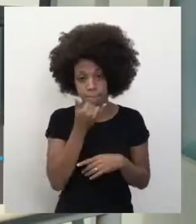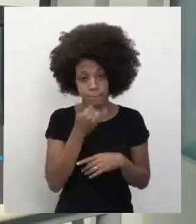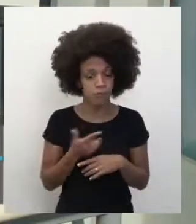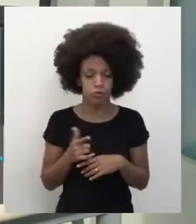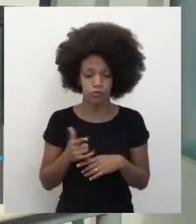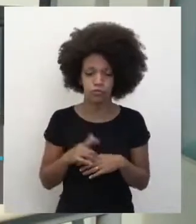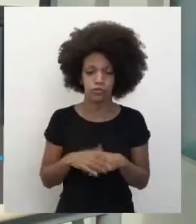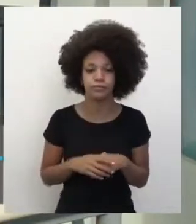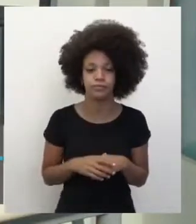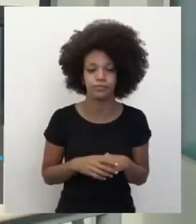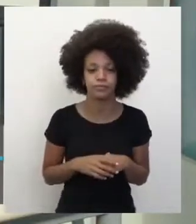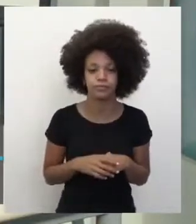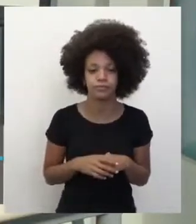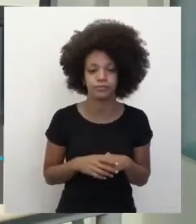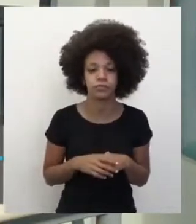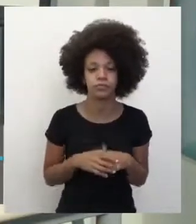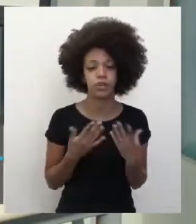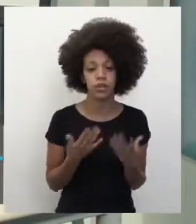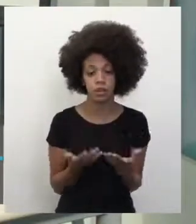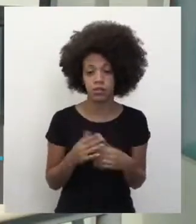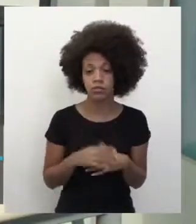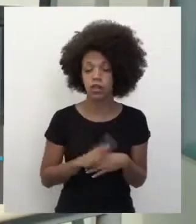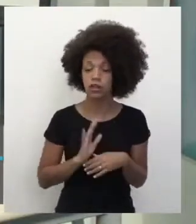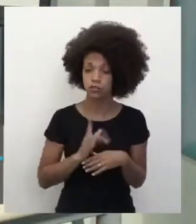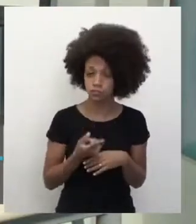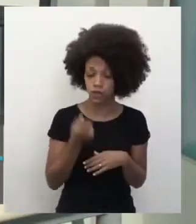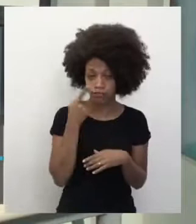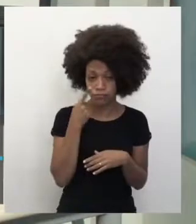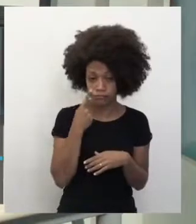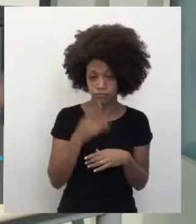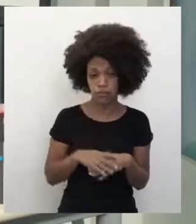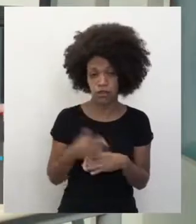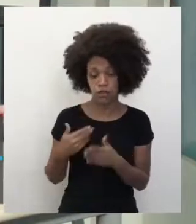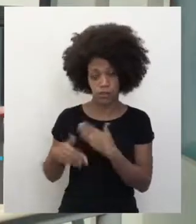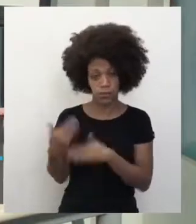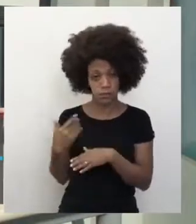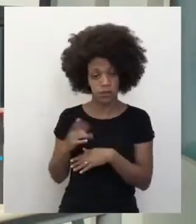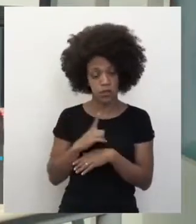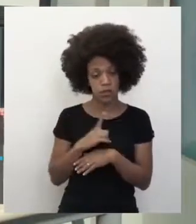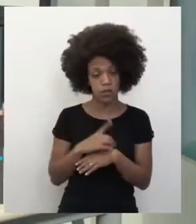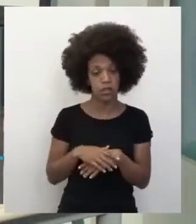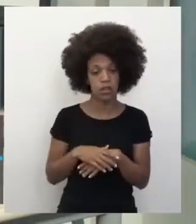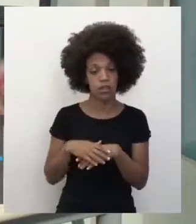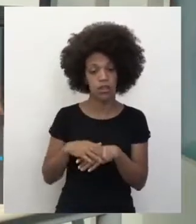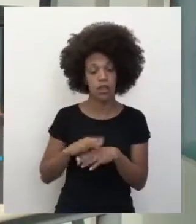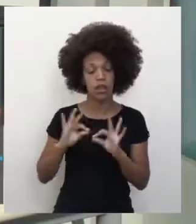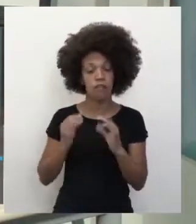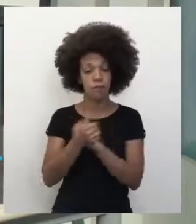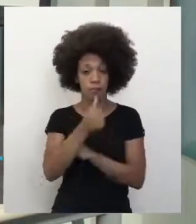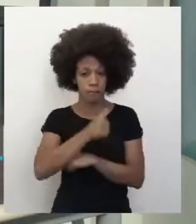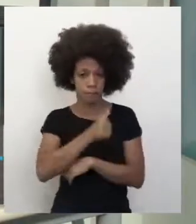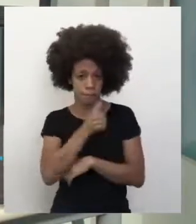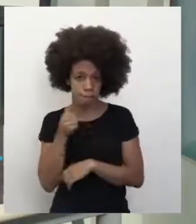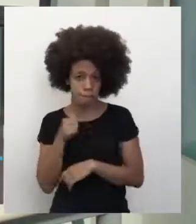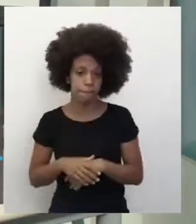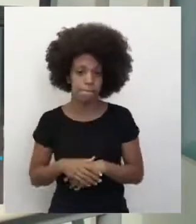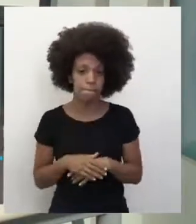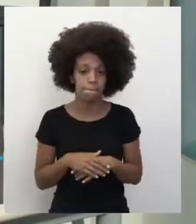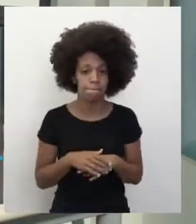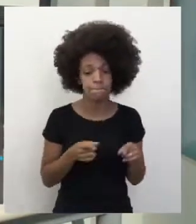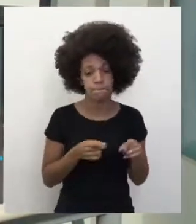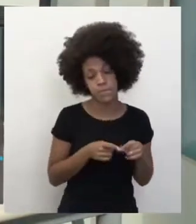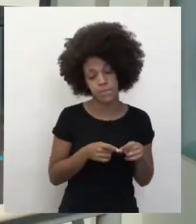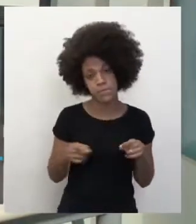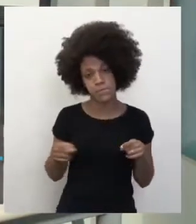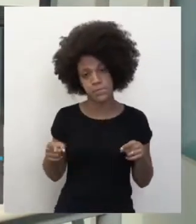mesmo. A igreja que a gente já viu anteriormente, que é a Sagrada Família, que é do